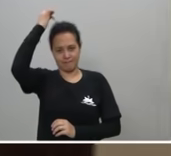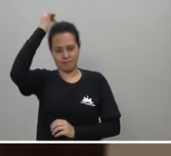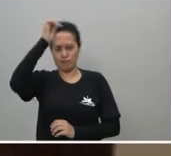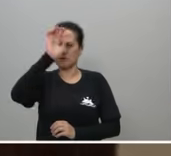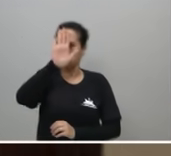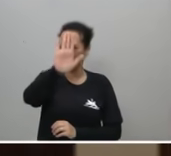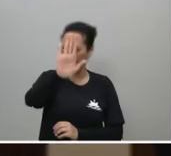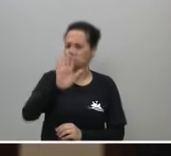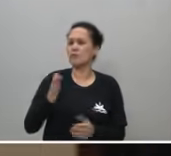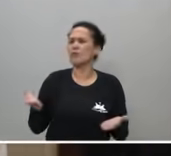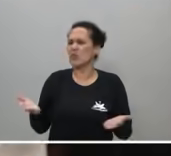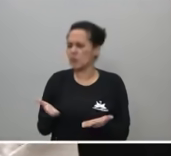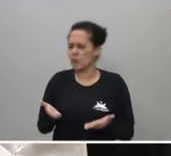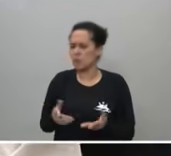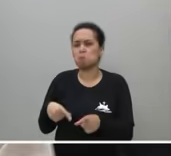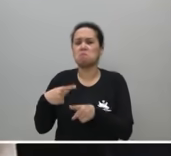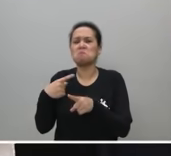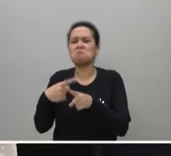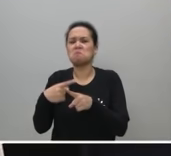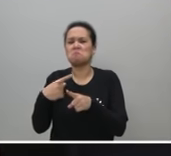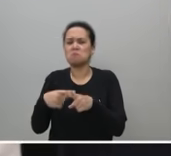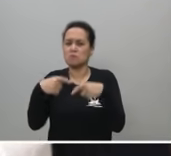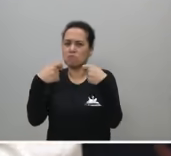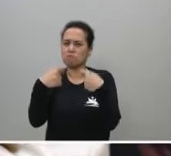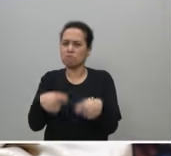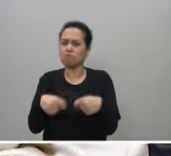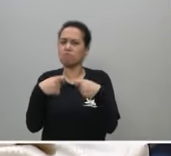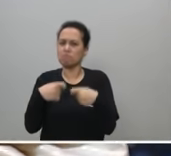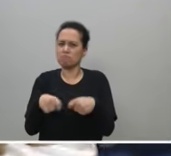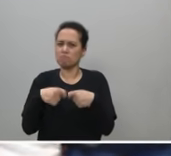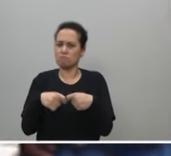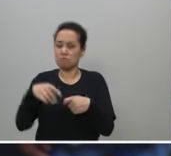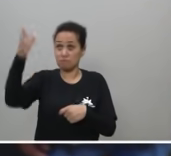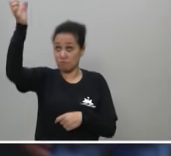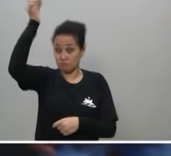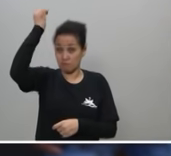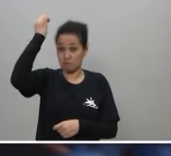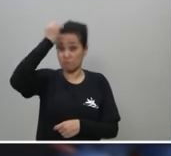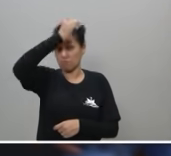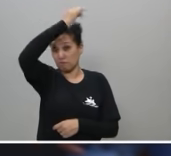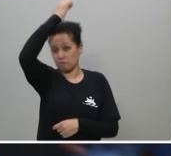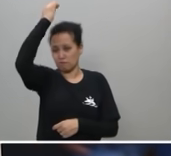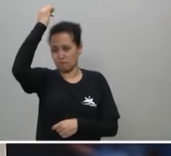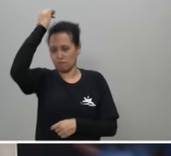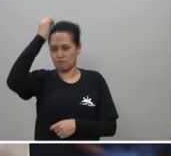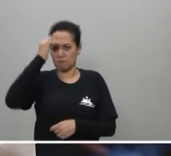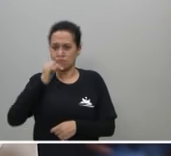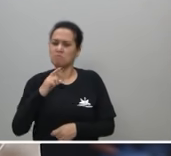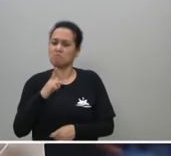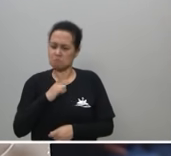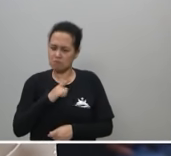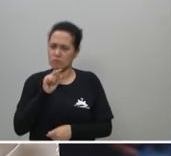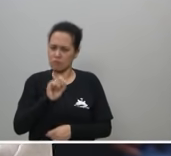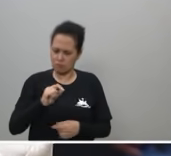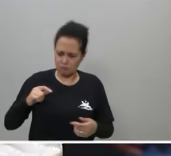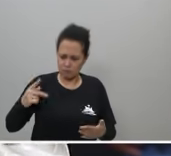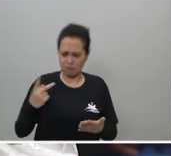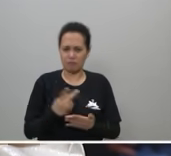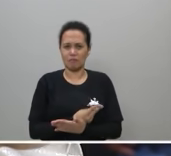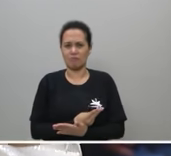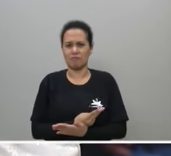precisamos do Espírito Santo? Aqui existe um erro. Porque muita gente pensa que